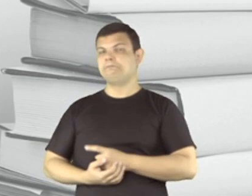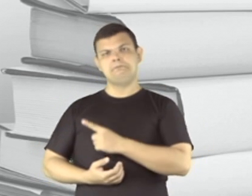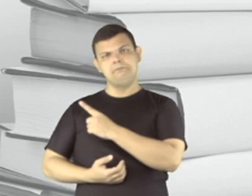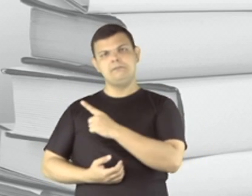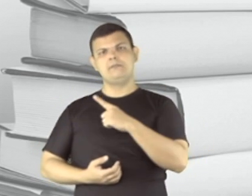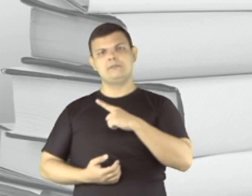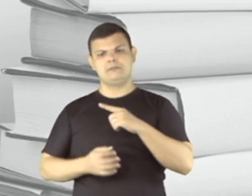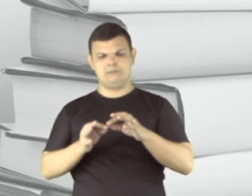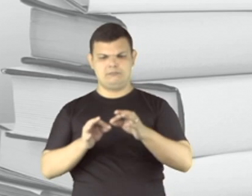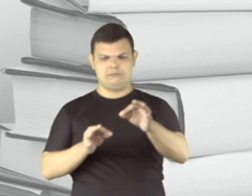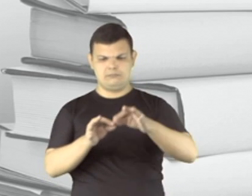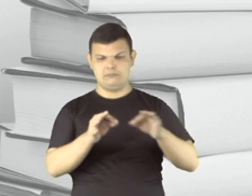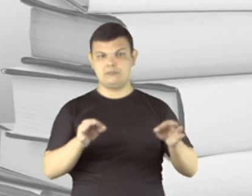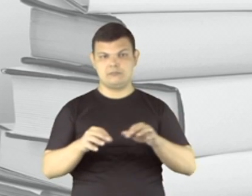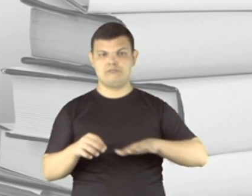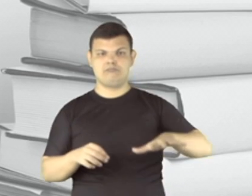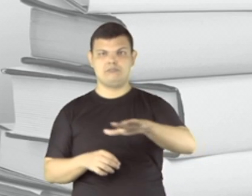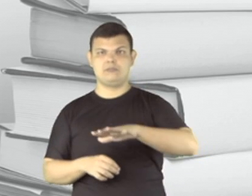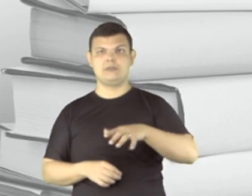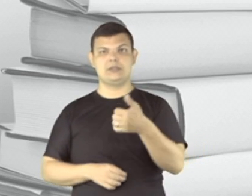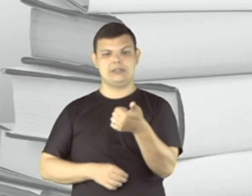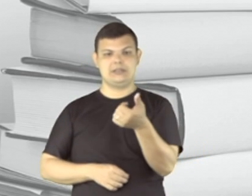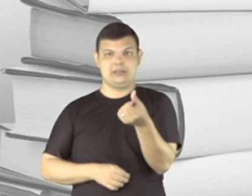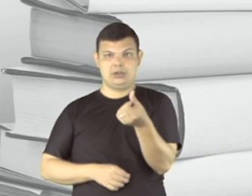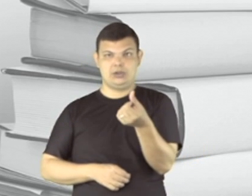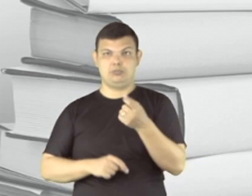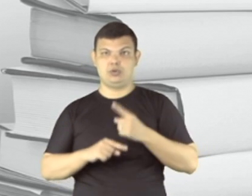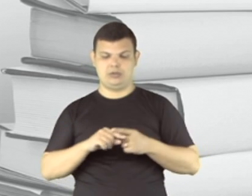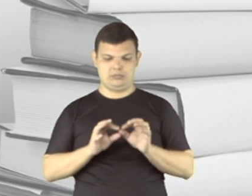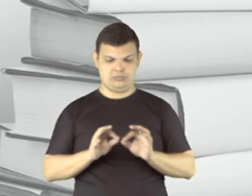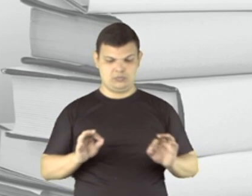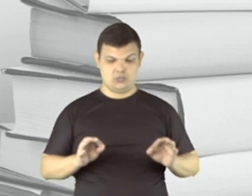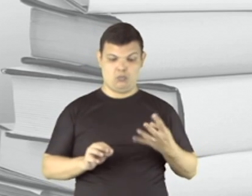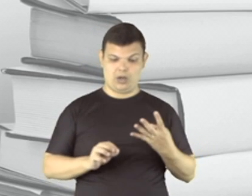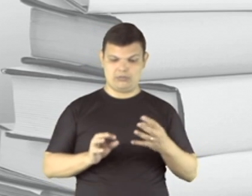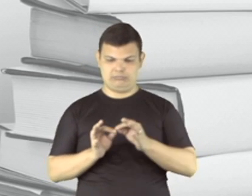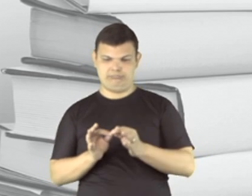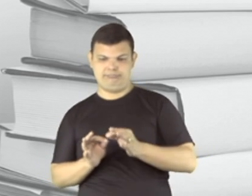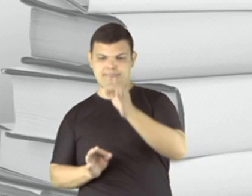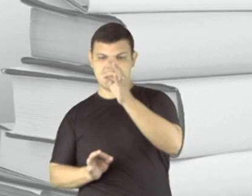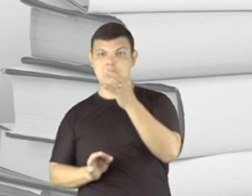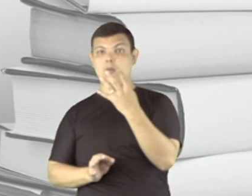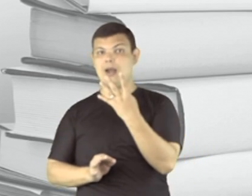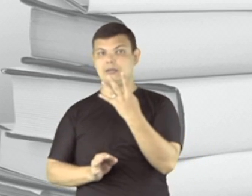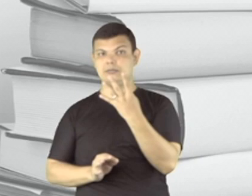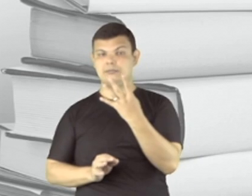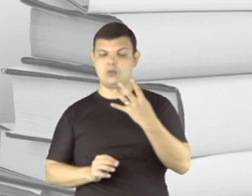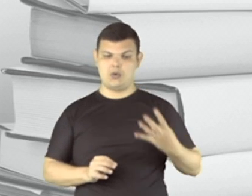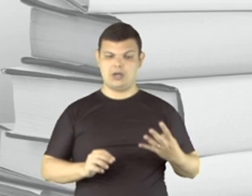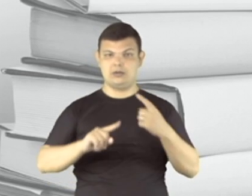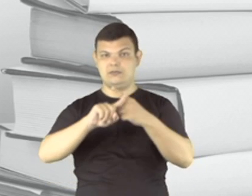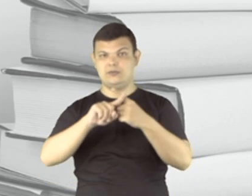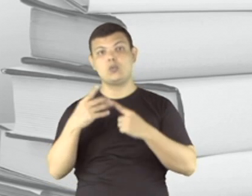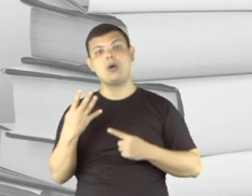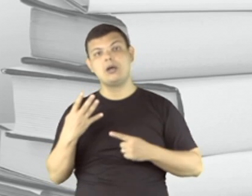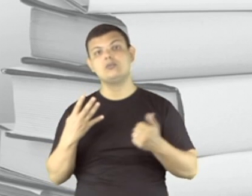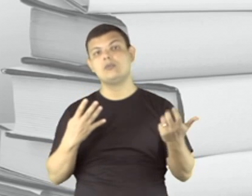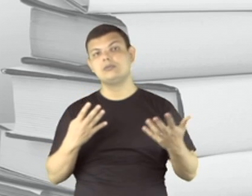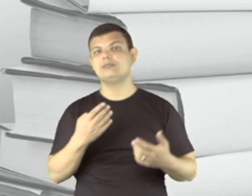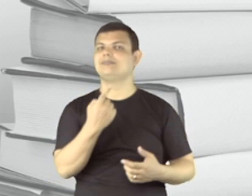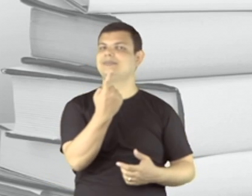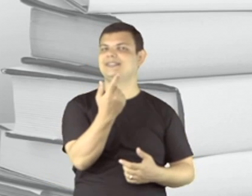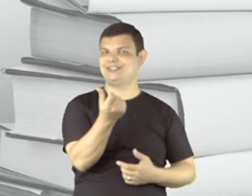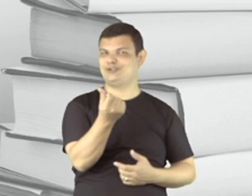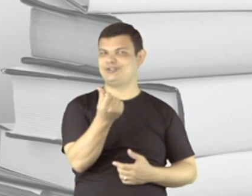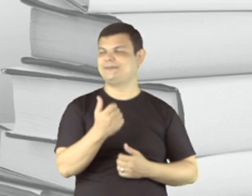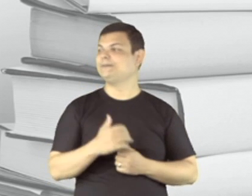área tem 16 metros quadrados, porque aqui eu tenho 4 de base e aqui eu tenho 4 de altura. 4 vezes 4,